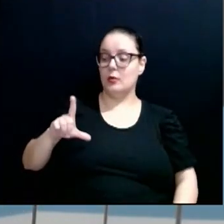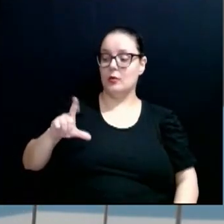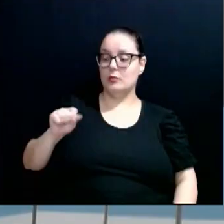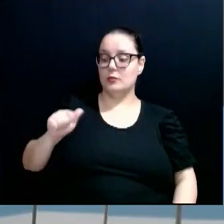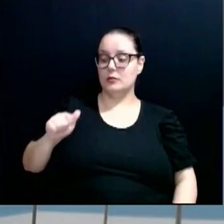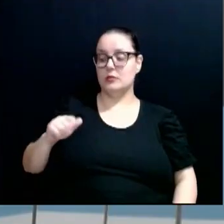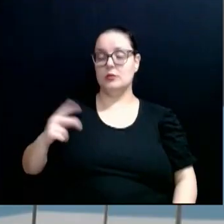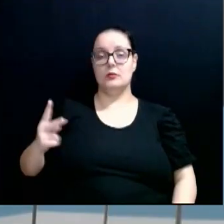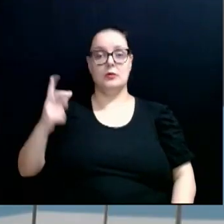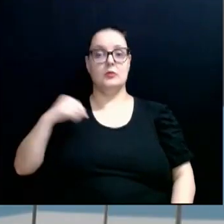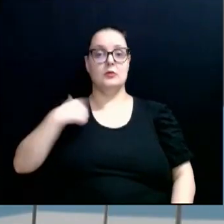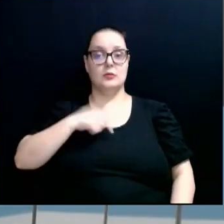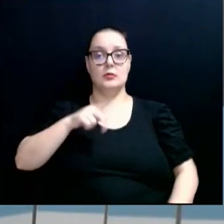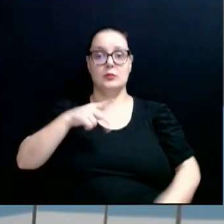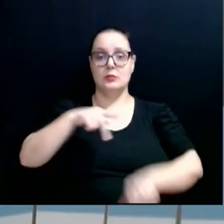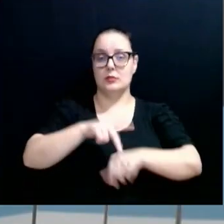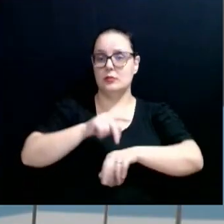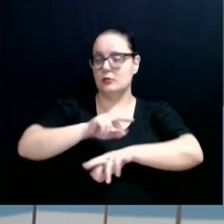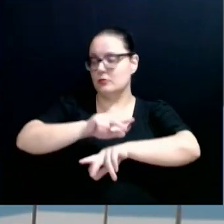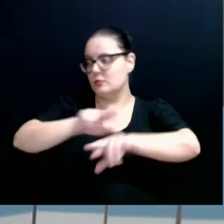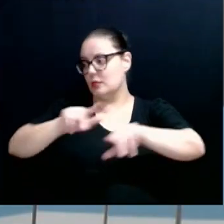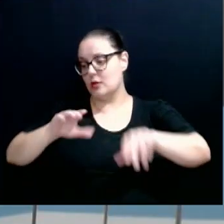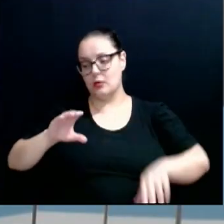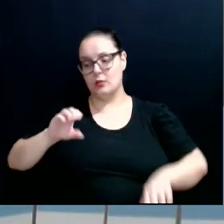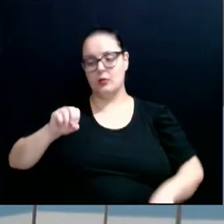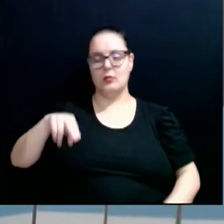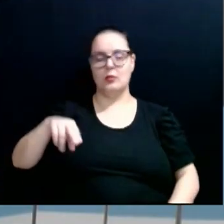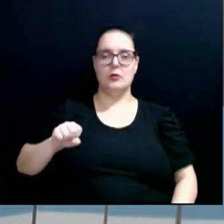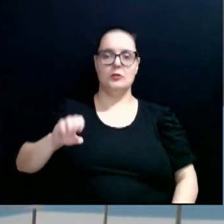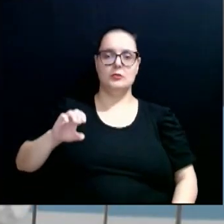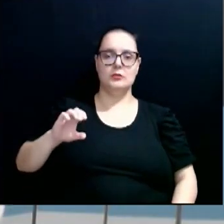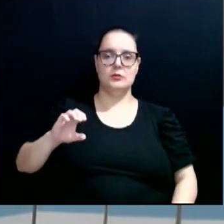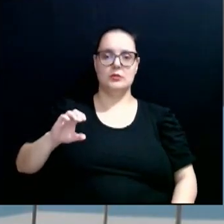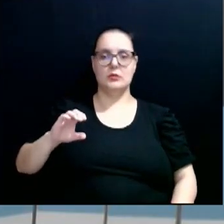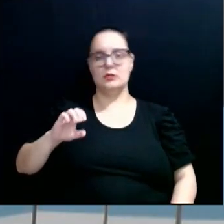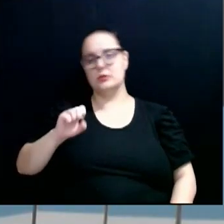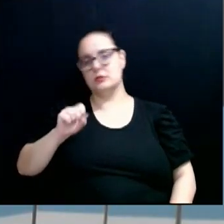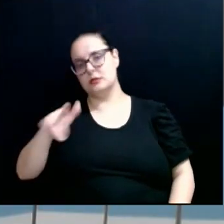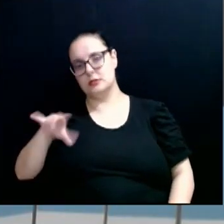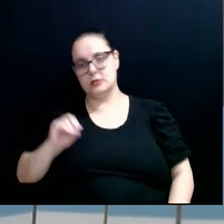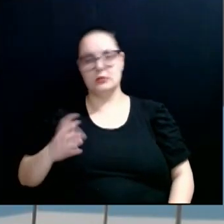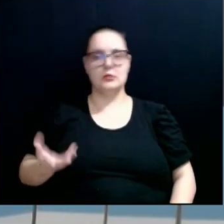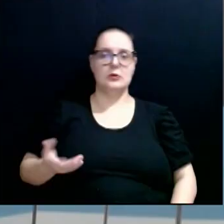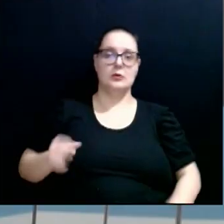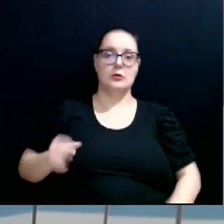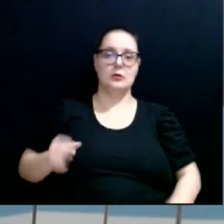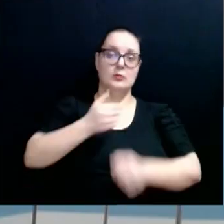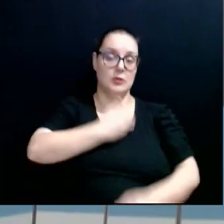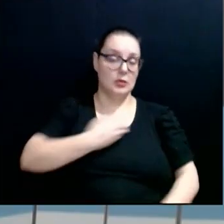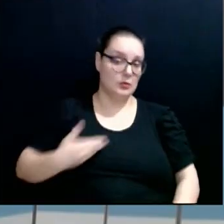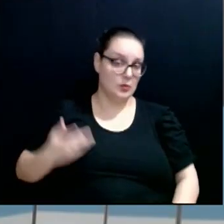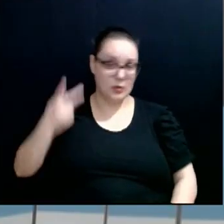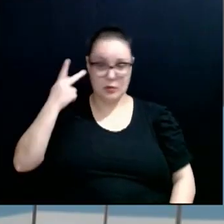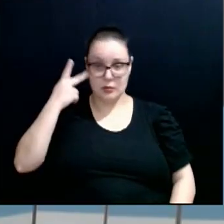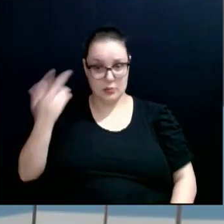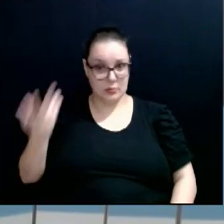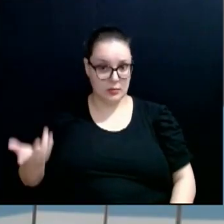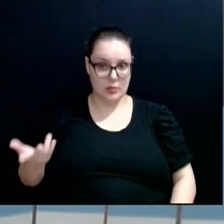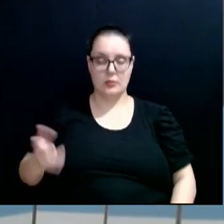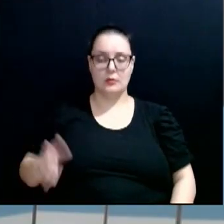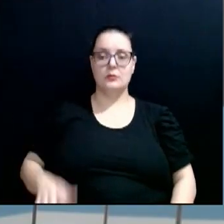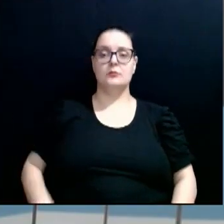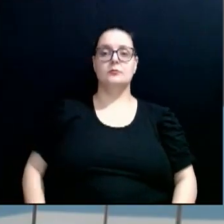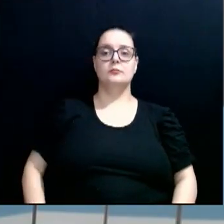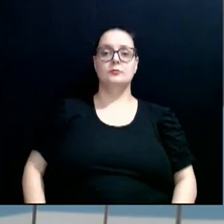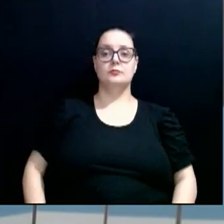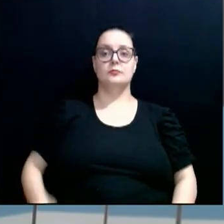Tivemos várias concessões sendo feitas lá pelo governo do estado de São Paulo, né? E a ideia de contratar a